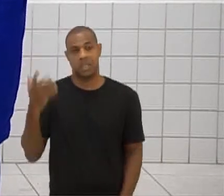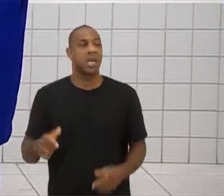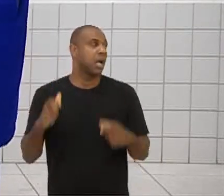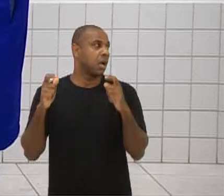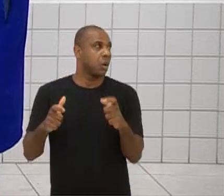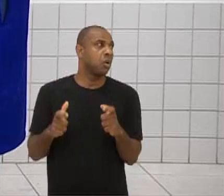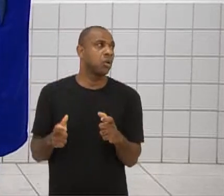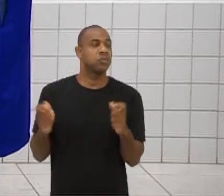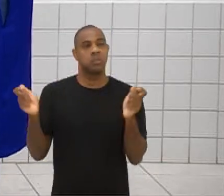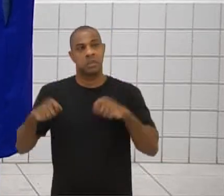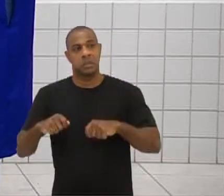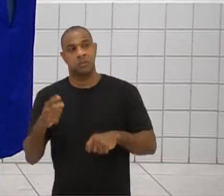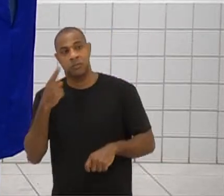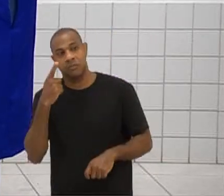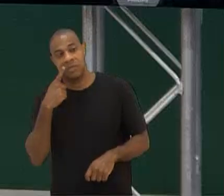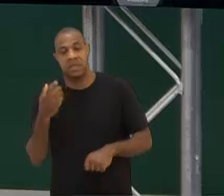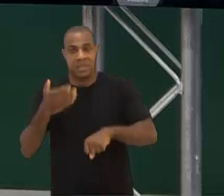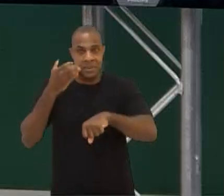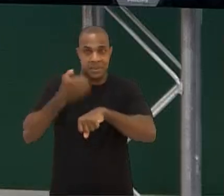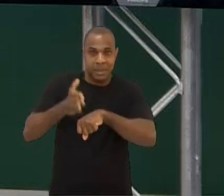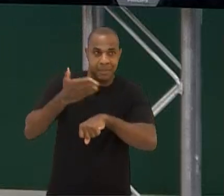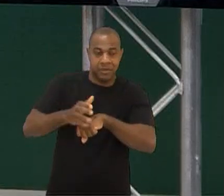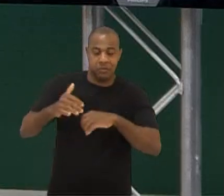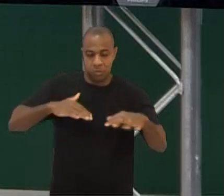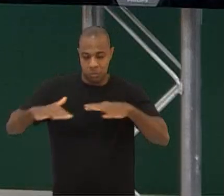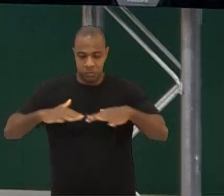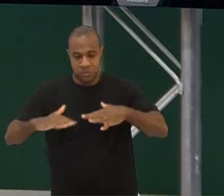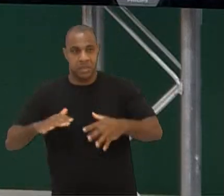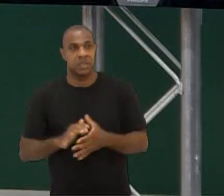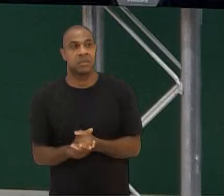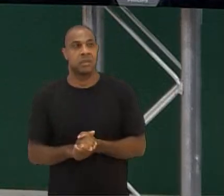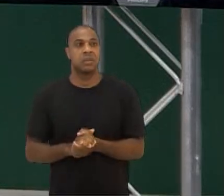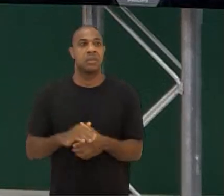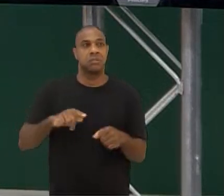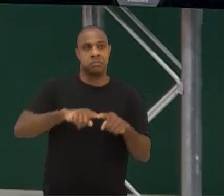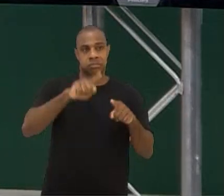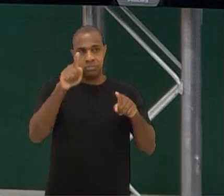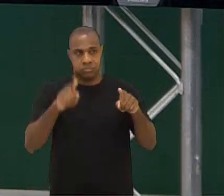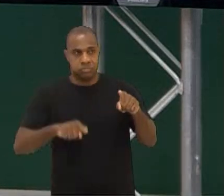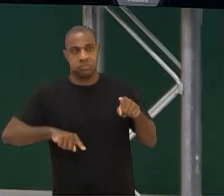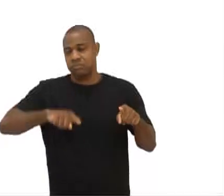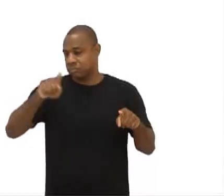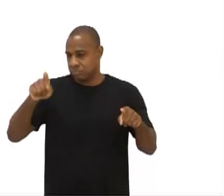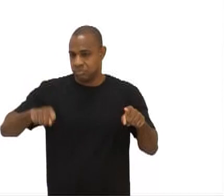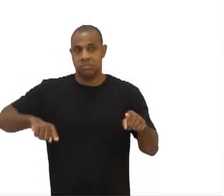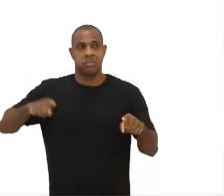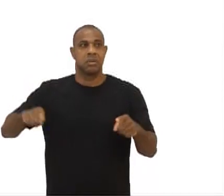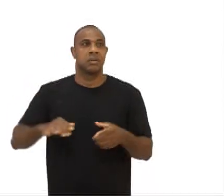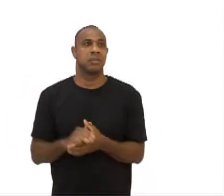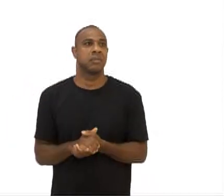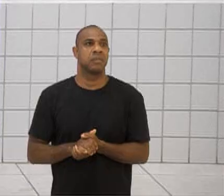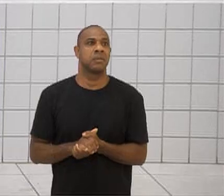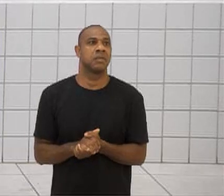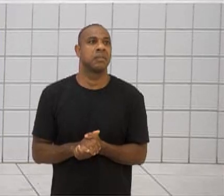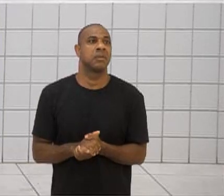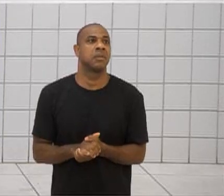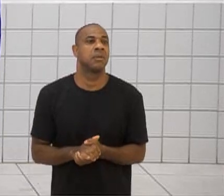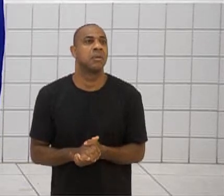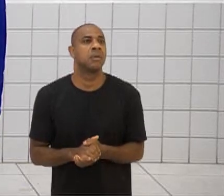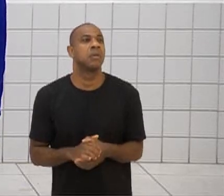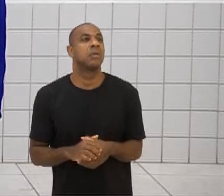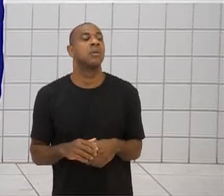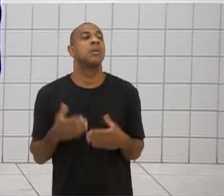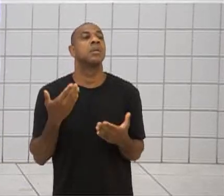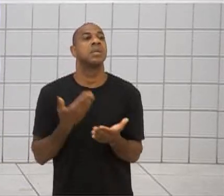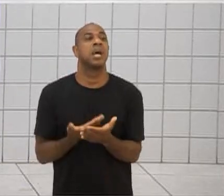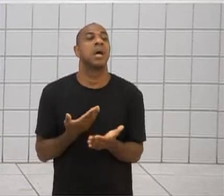podemos verificar na prática os movimentos ondulatórios, os movimentos cíclicos, enfim. certo? Beleza? E a nossa